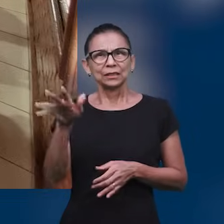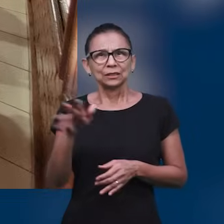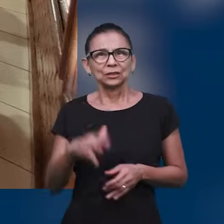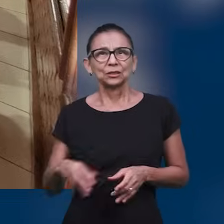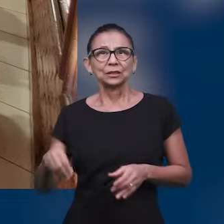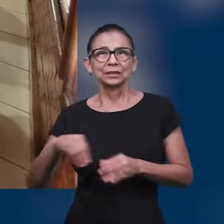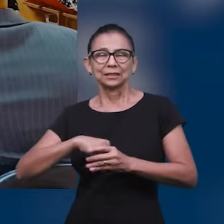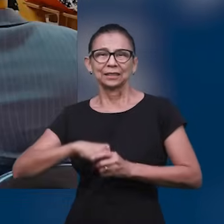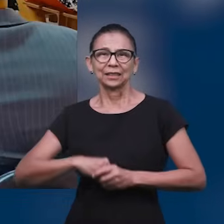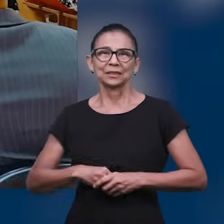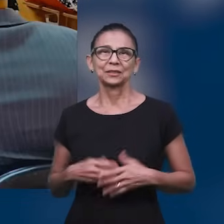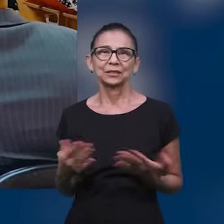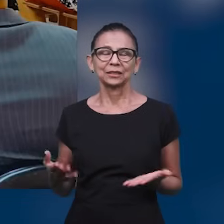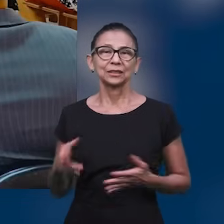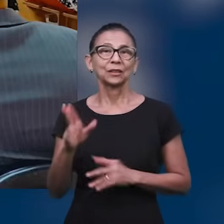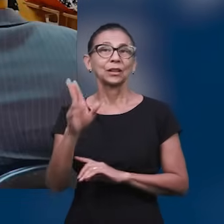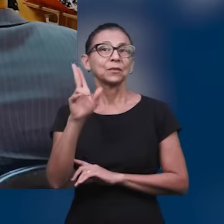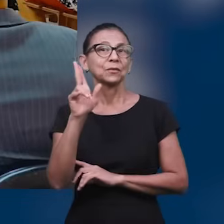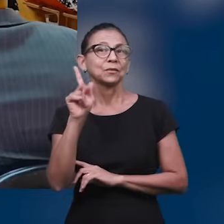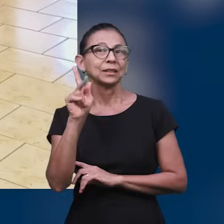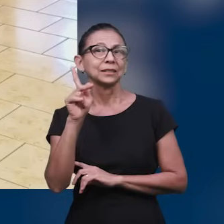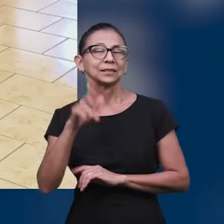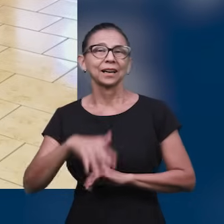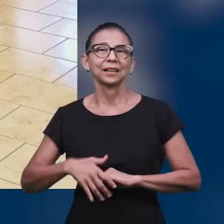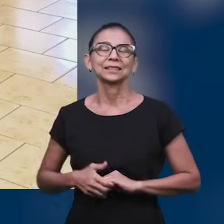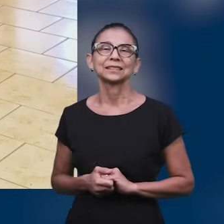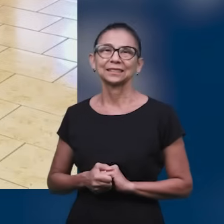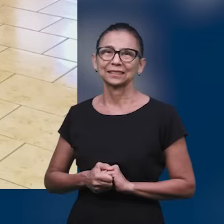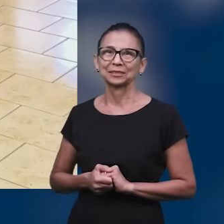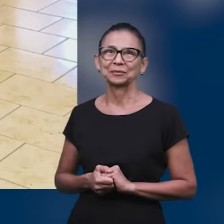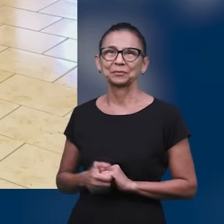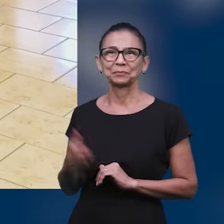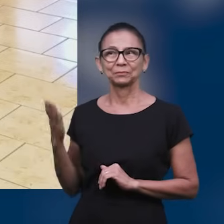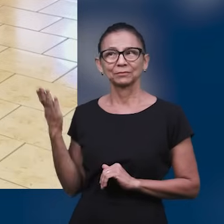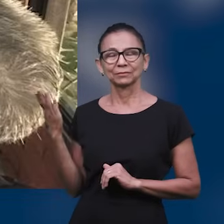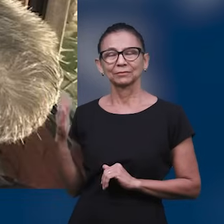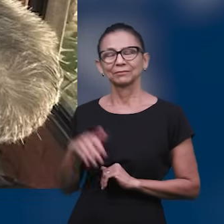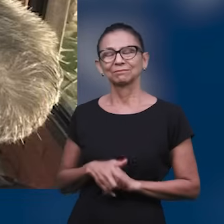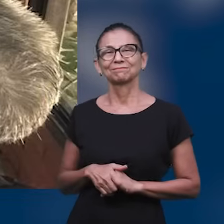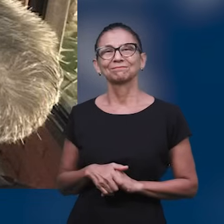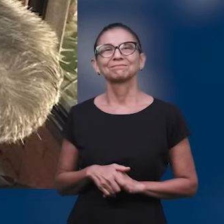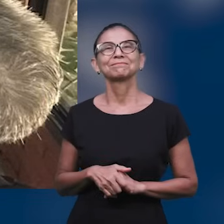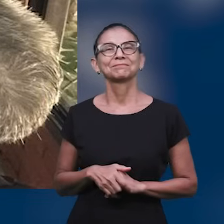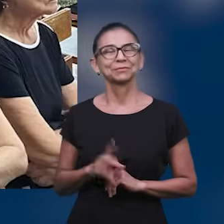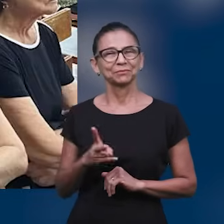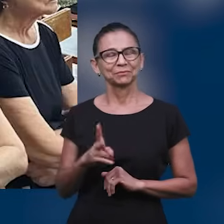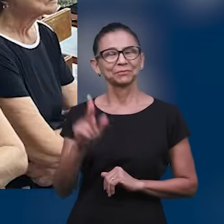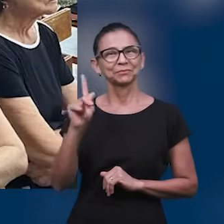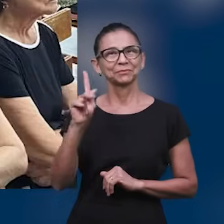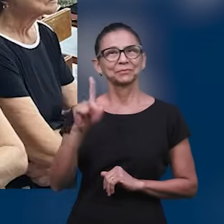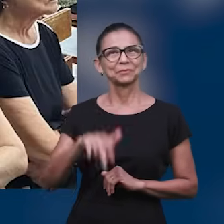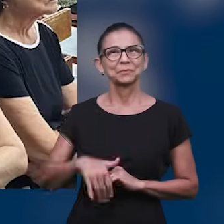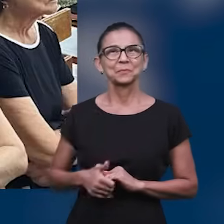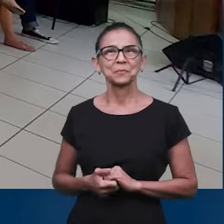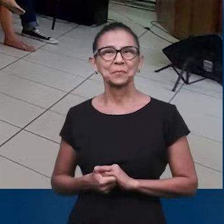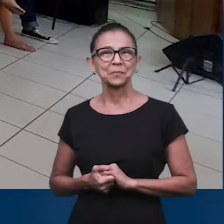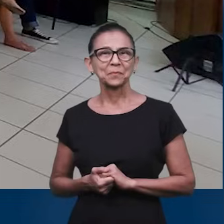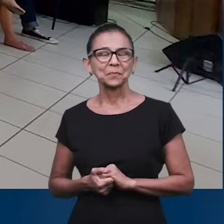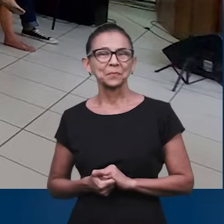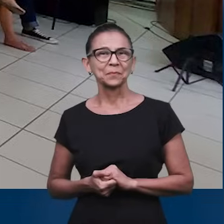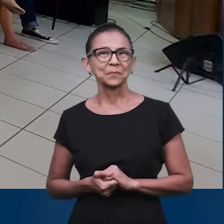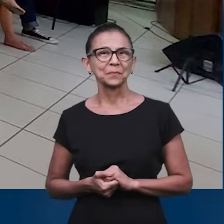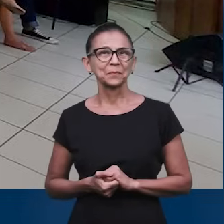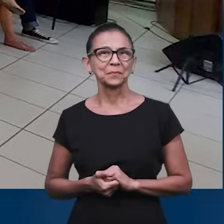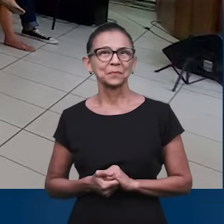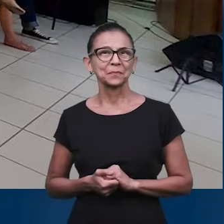Frei Inocêncio. Agora de Governador Valadares, fotos da igreja Central 1. Fotos da igreja da Central 2. Da